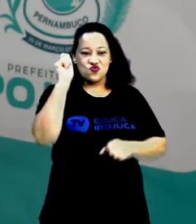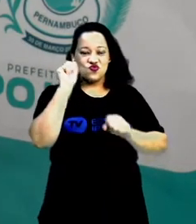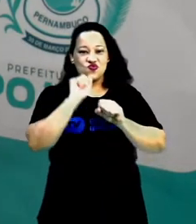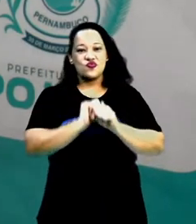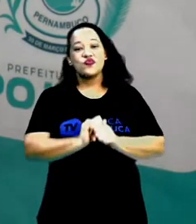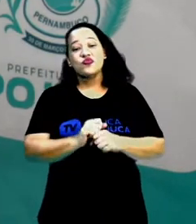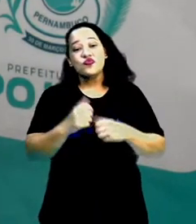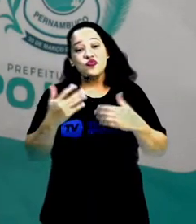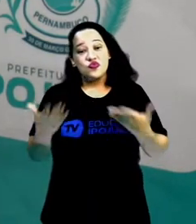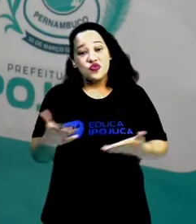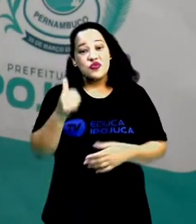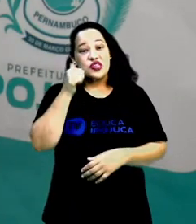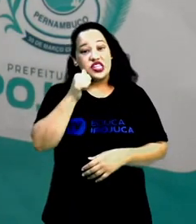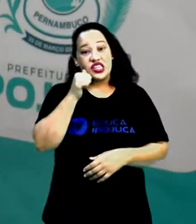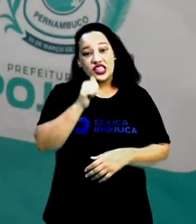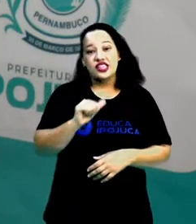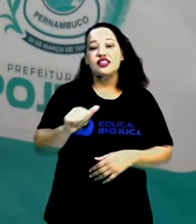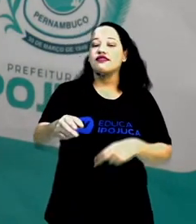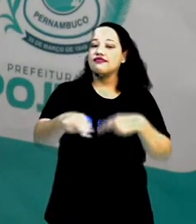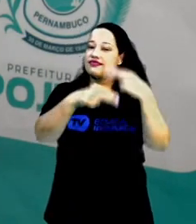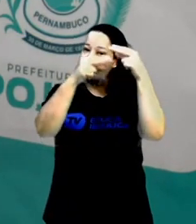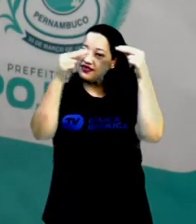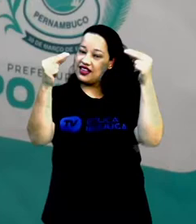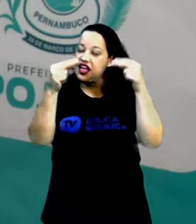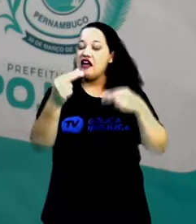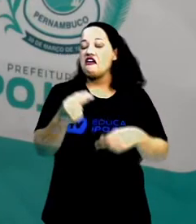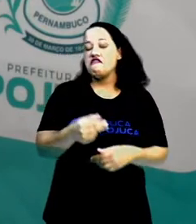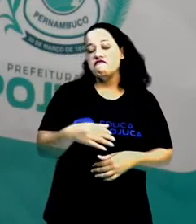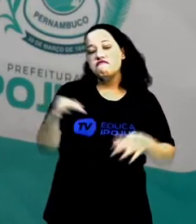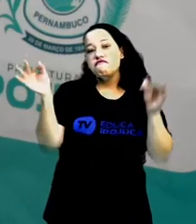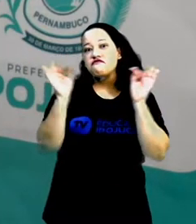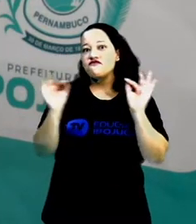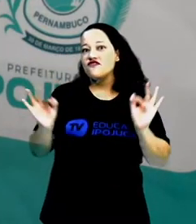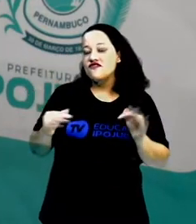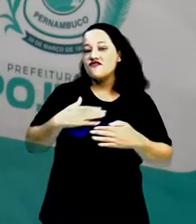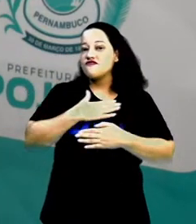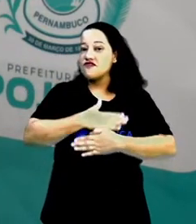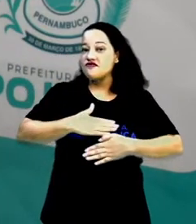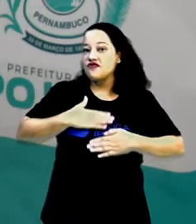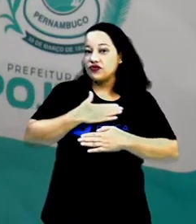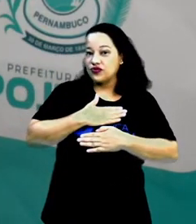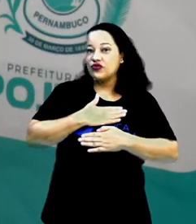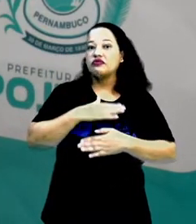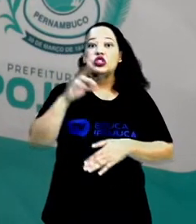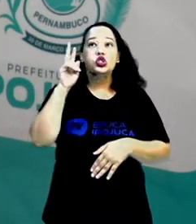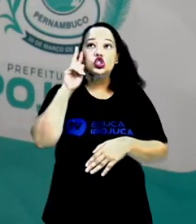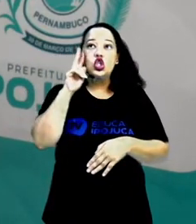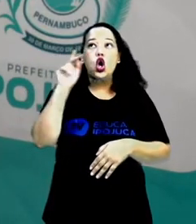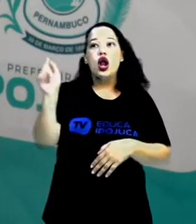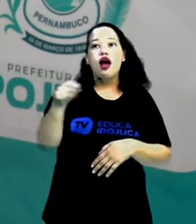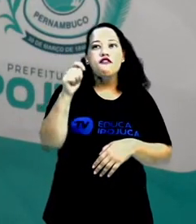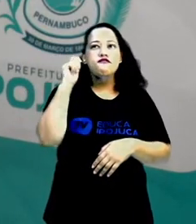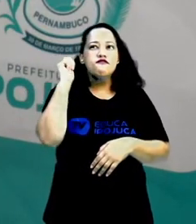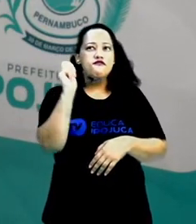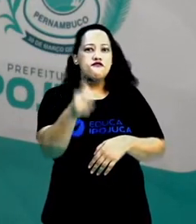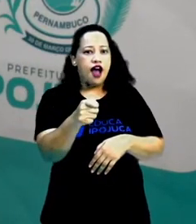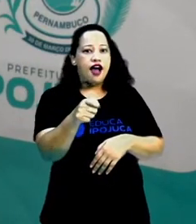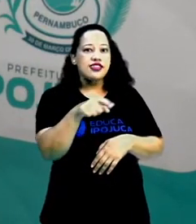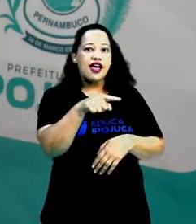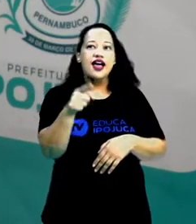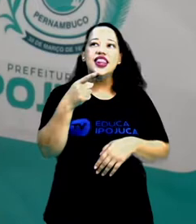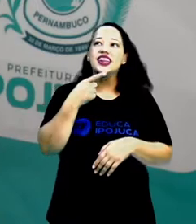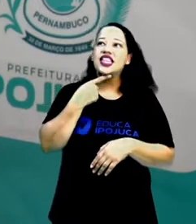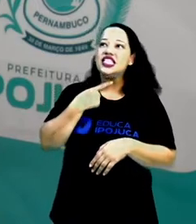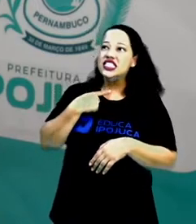ficou tão feliz em saber dessa história. História que existe fada que realizam